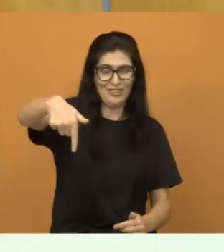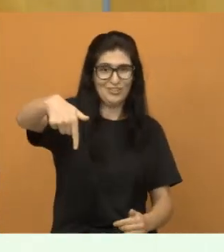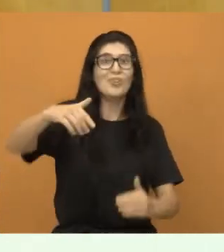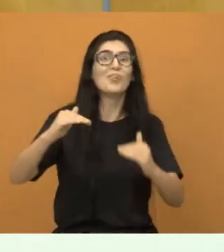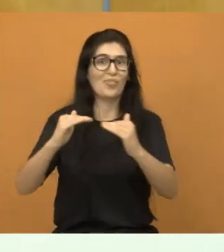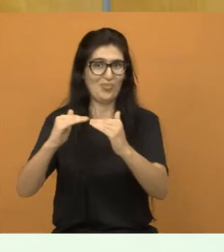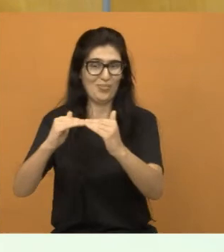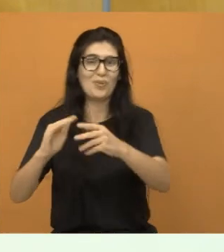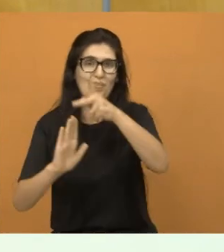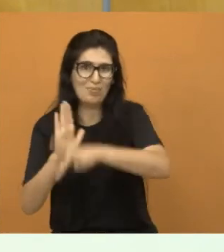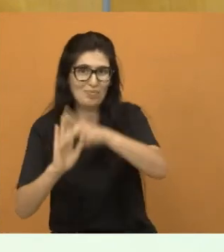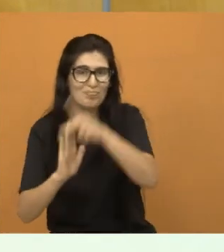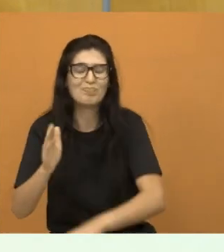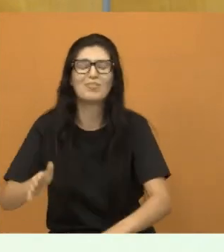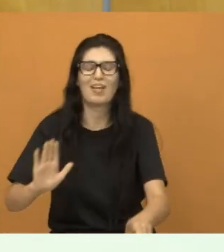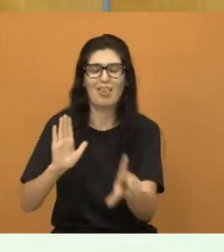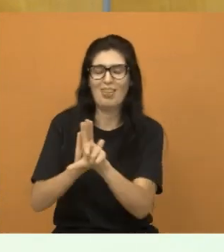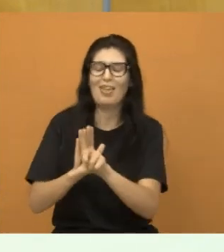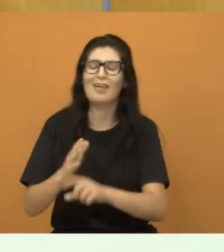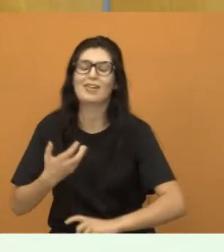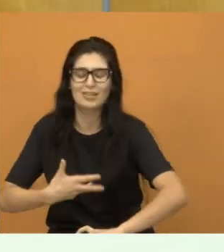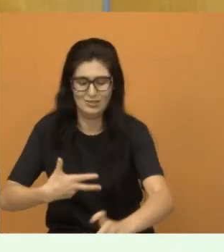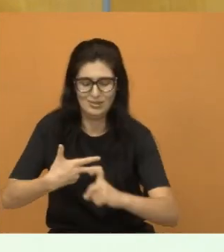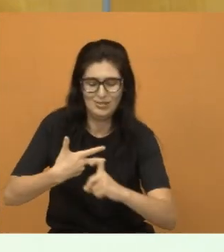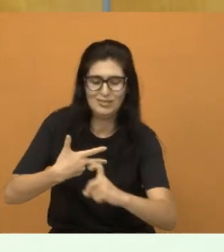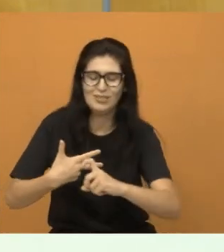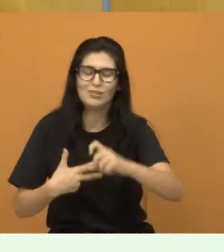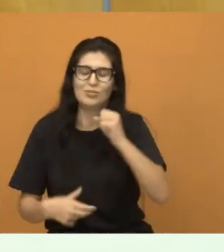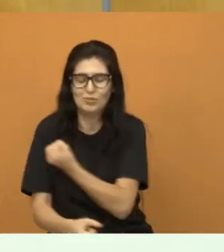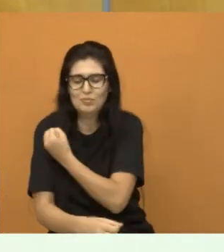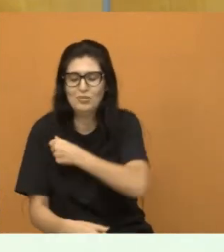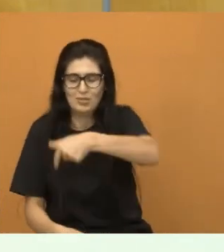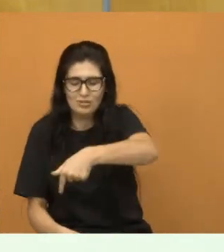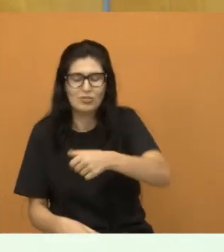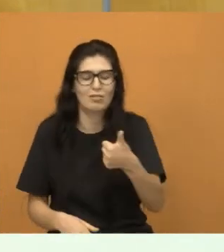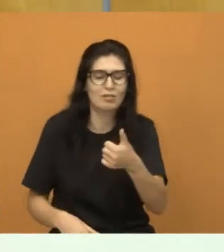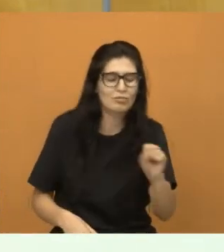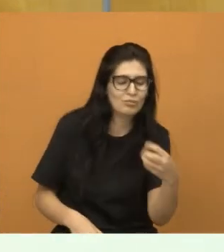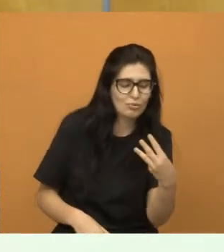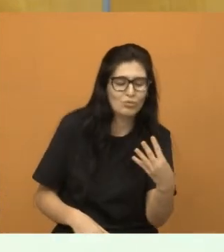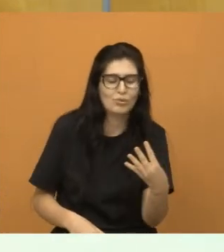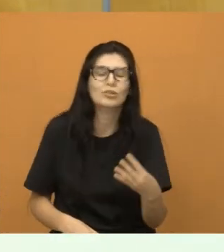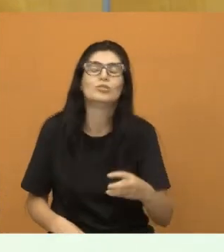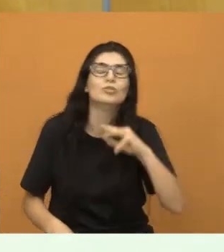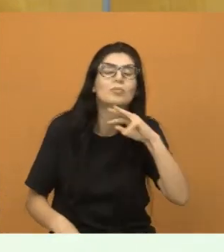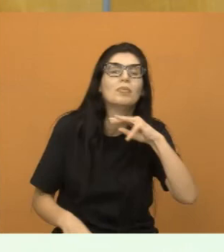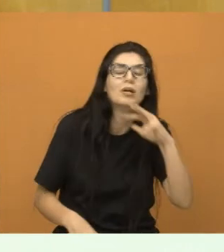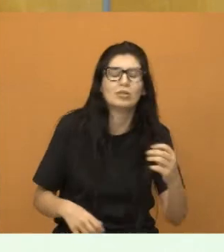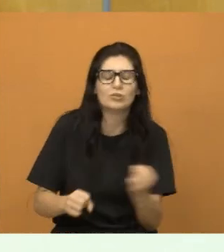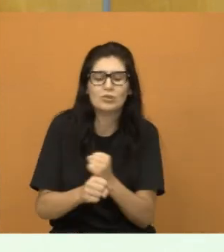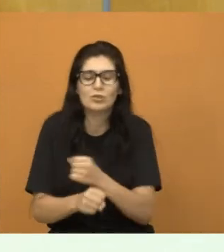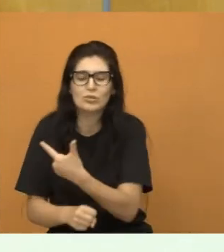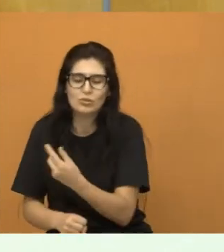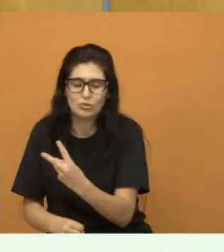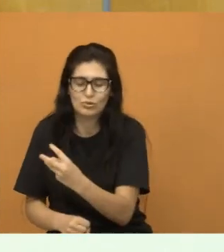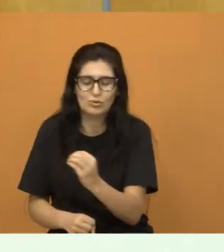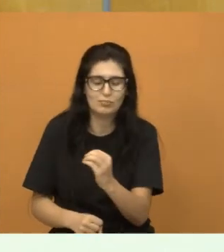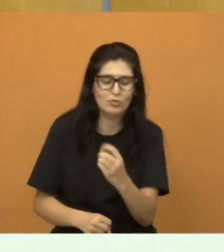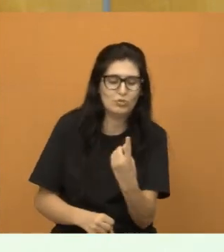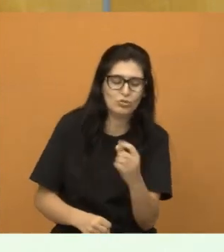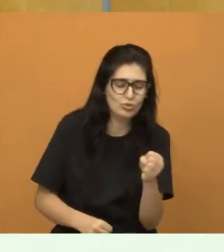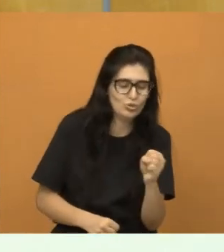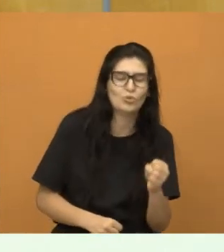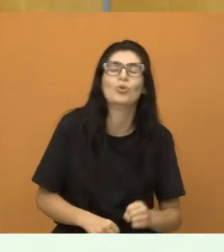projeto da Lei do Executivo, número 7, de 14 de março de 2018, que altera a lotação dos cargos dos